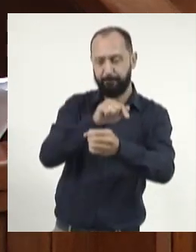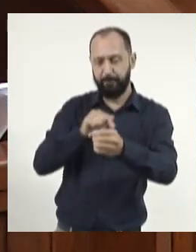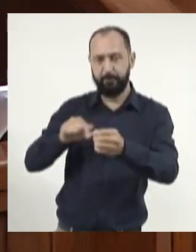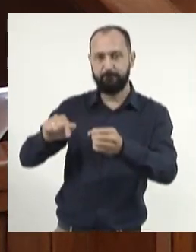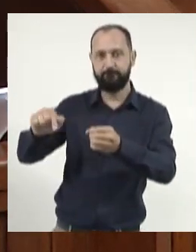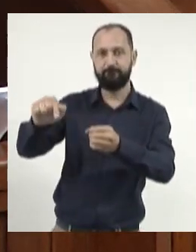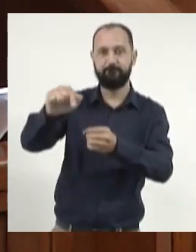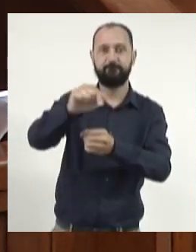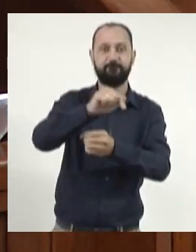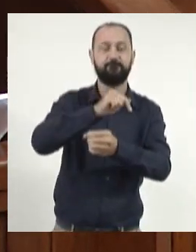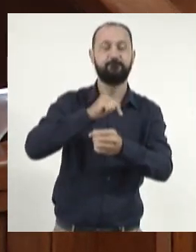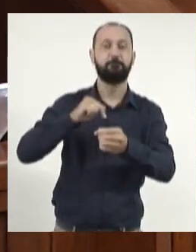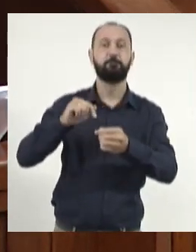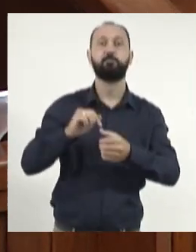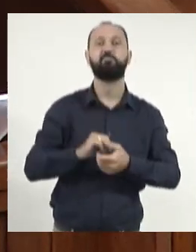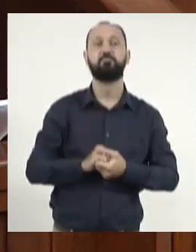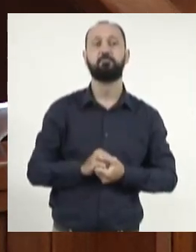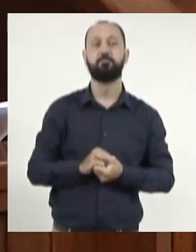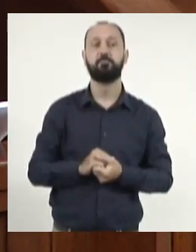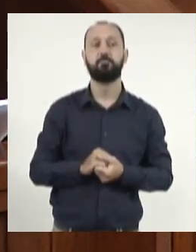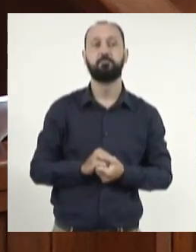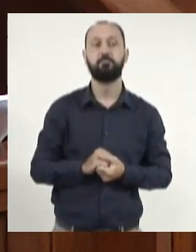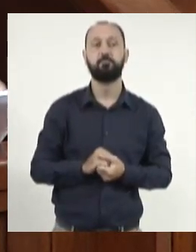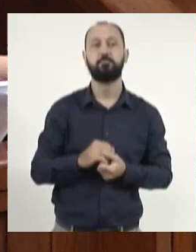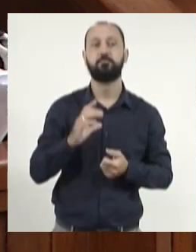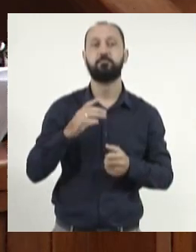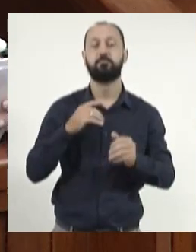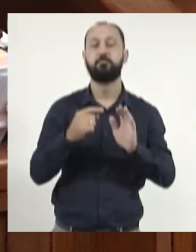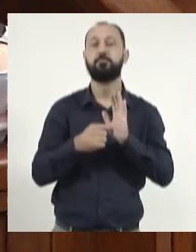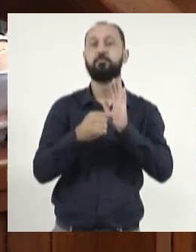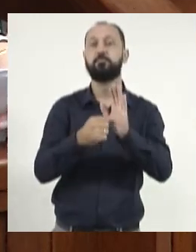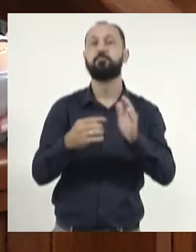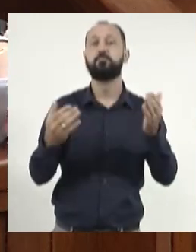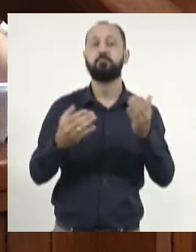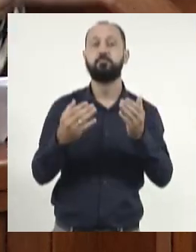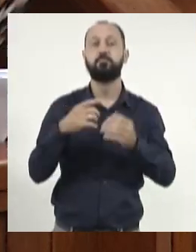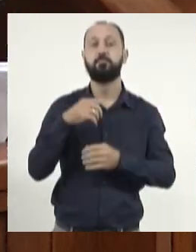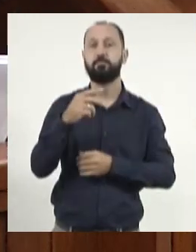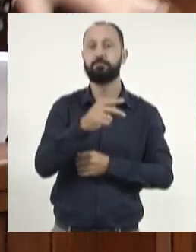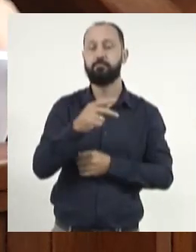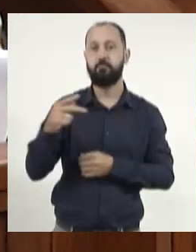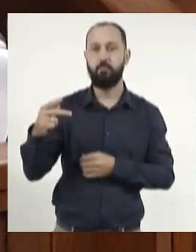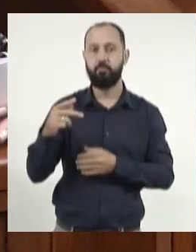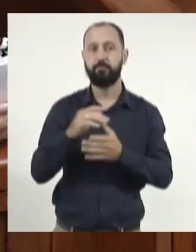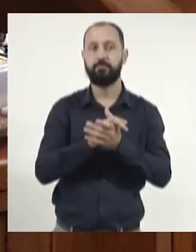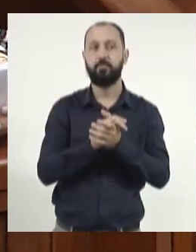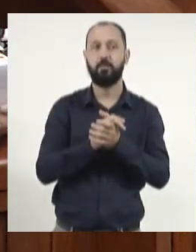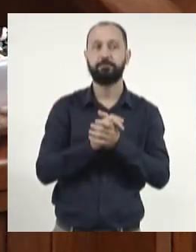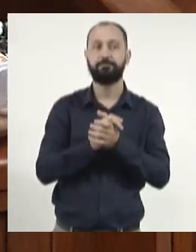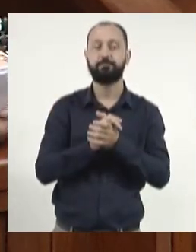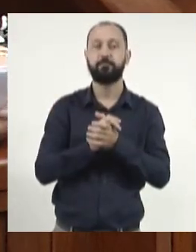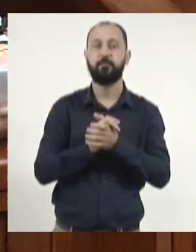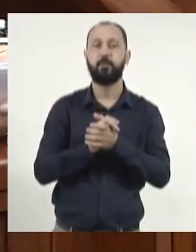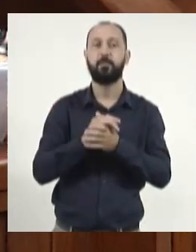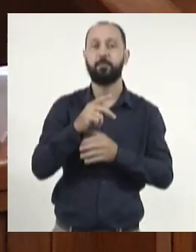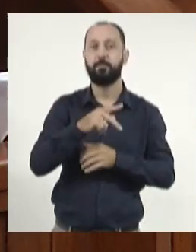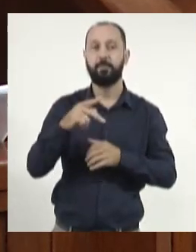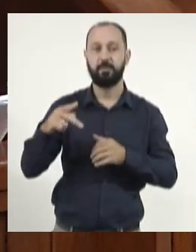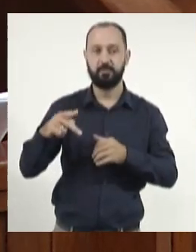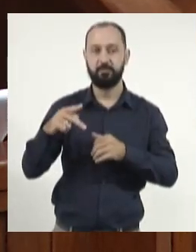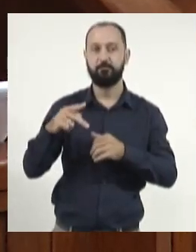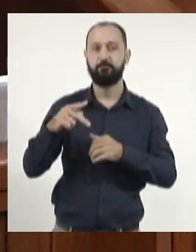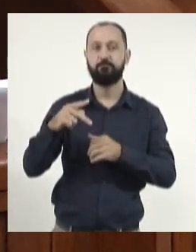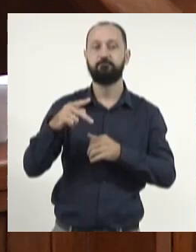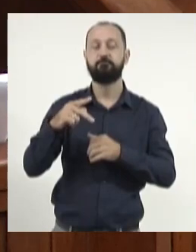da Grande Dourados, do Cone Sul. Nós estamos apresentando hoje, presidente, no momento, no exercício, Renato